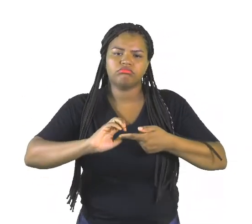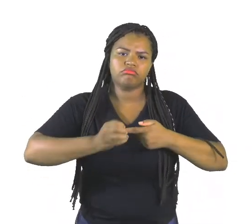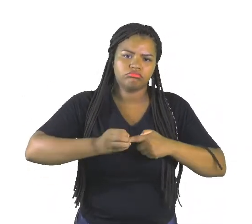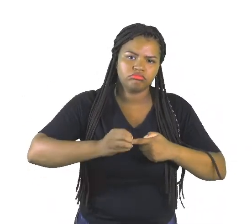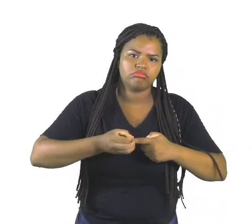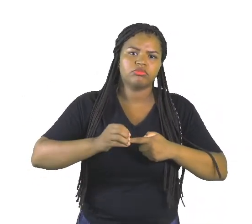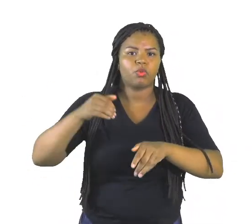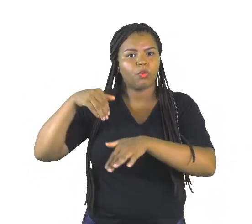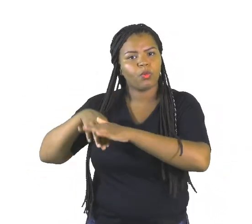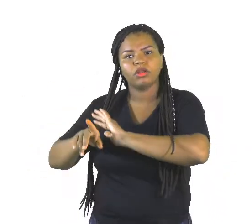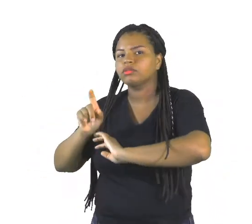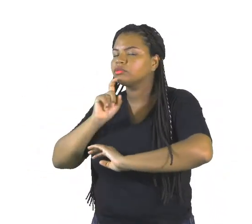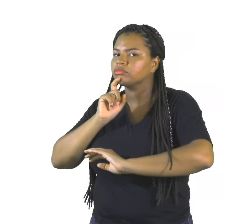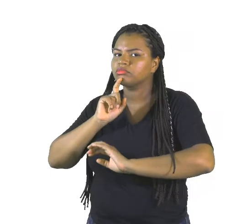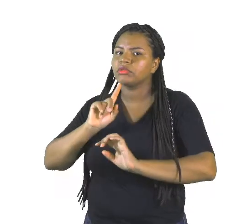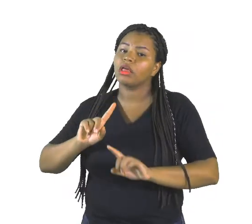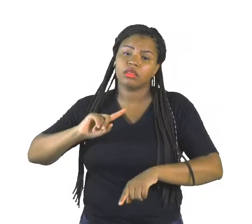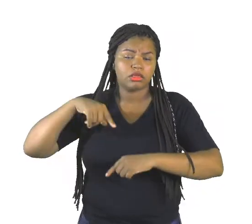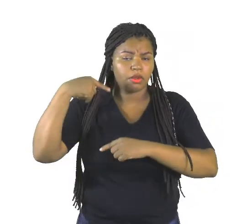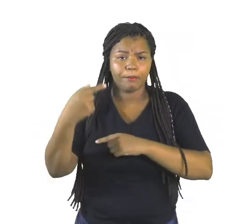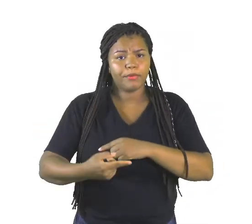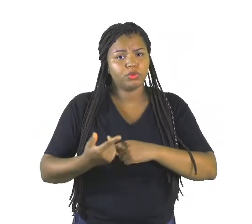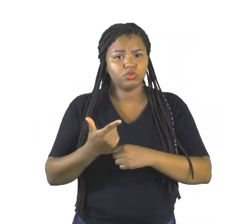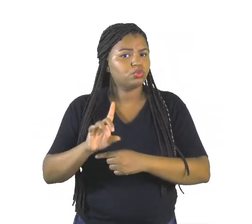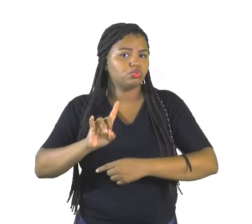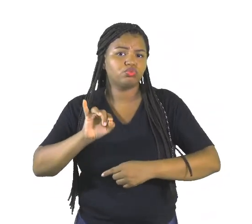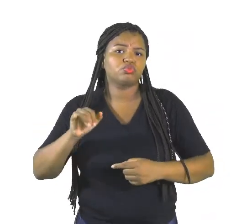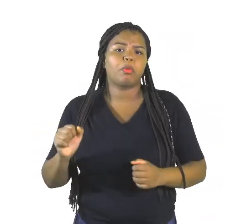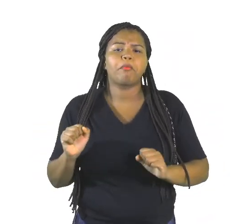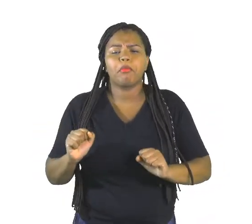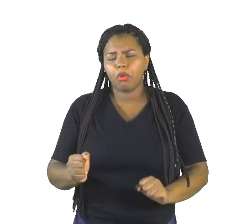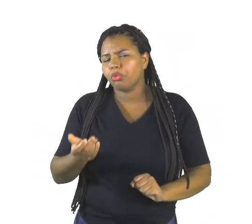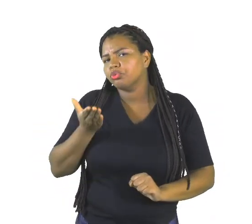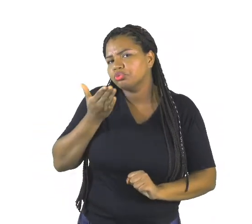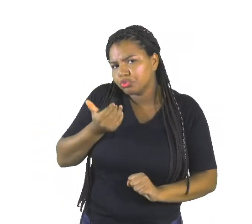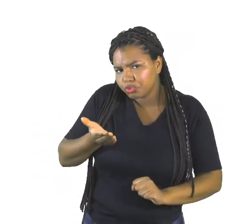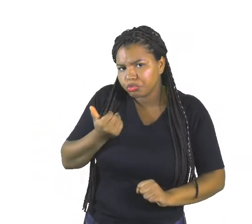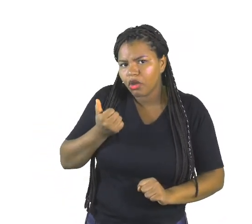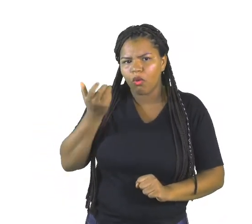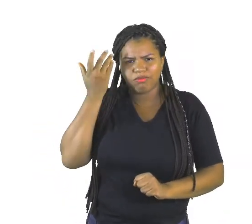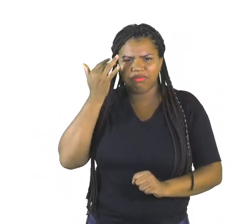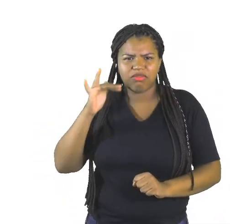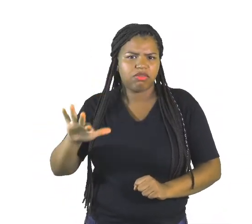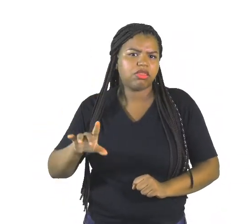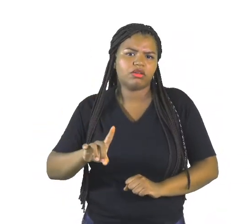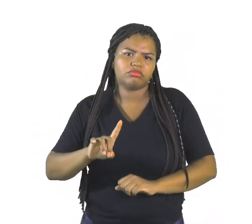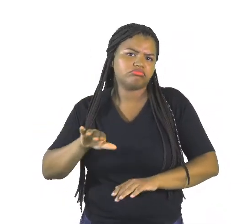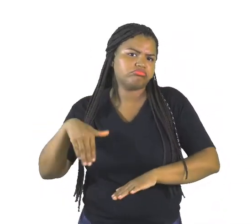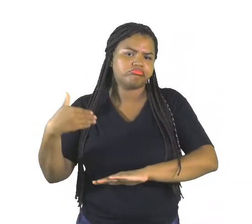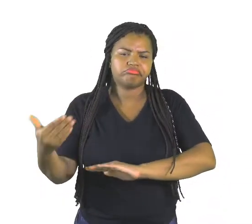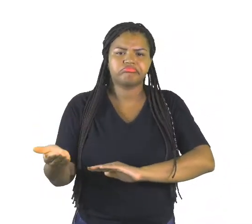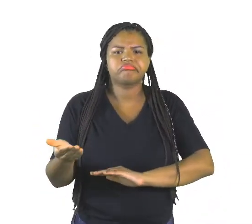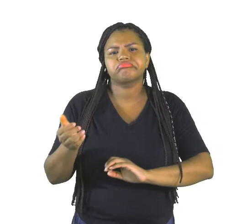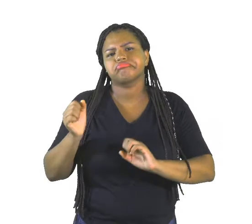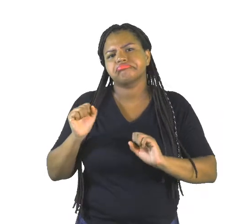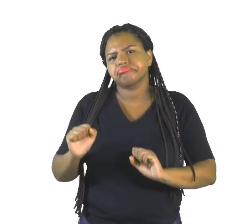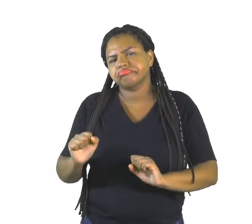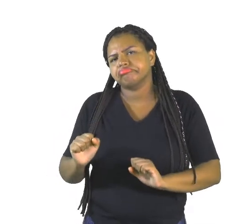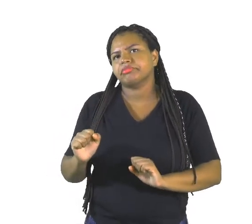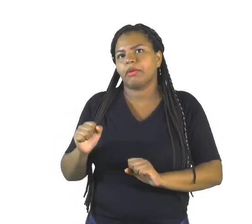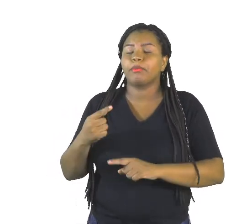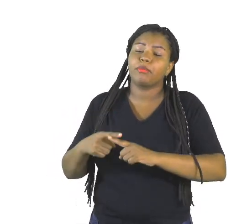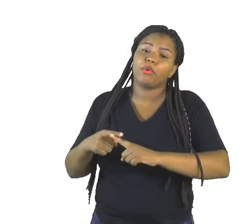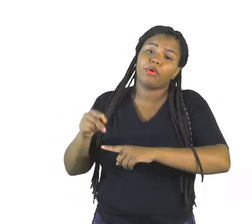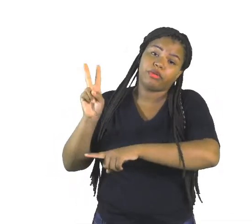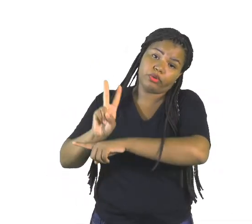na geladeira e você pode consumir esse alimento um dia depois ou vários dias depois, que ele vai estar conservado para